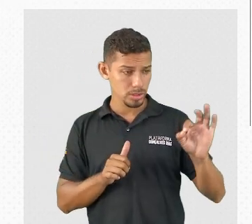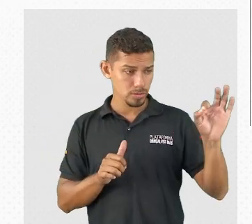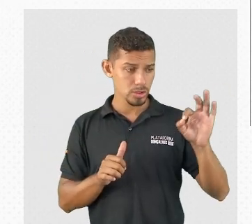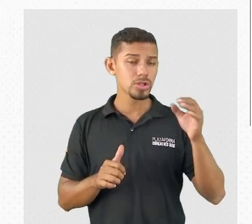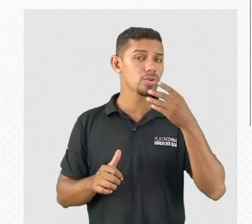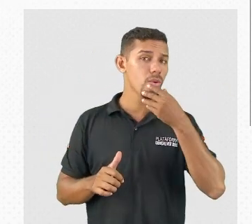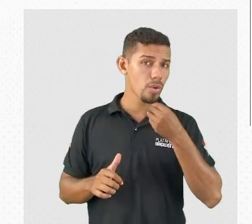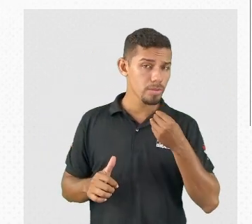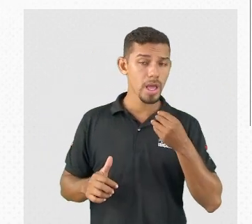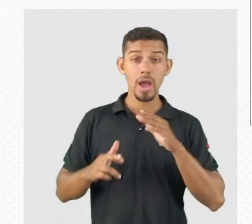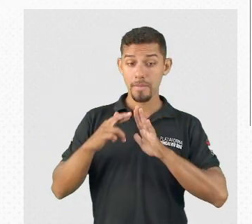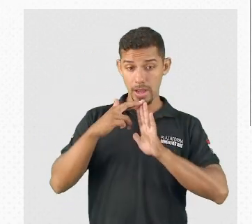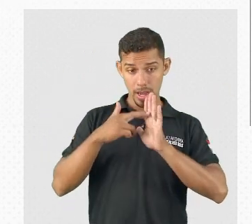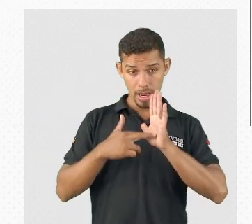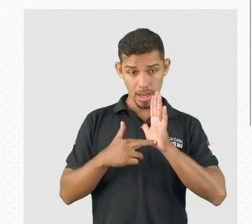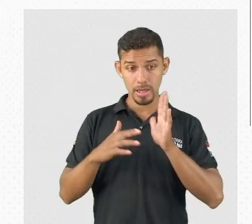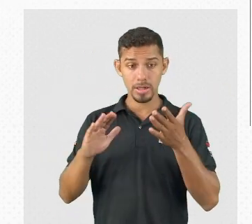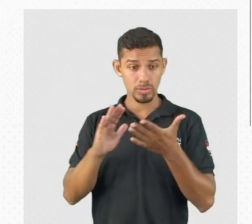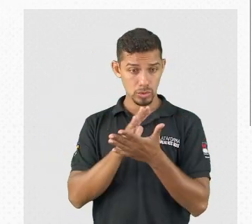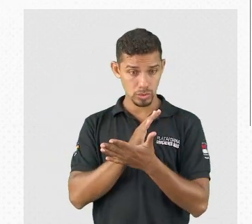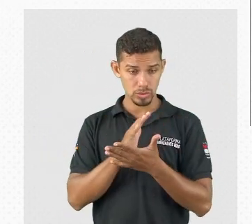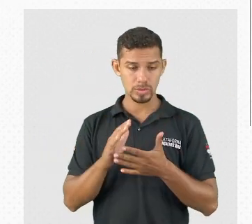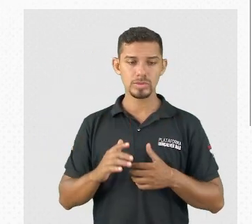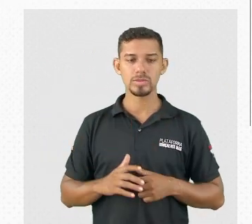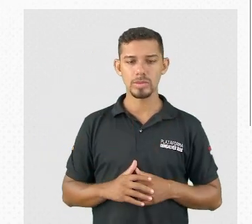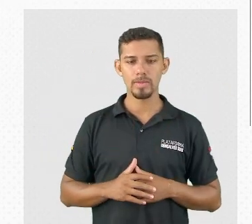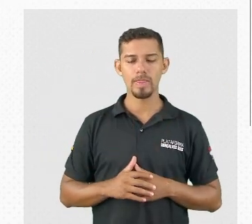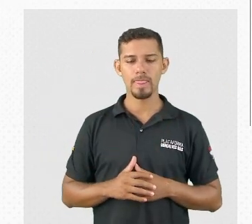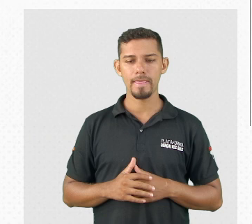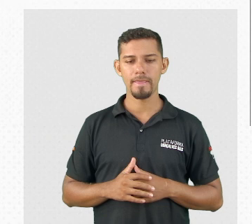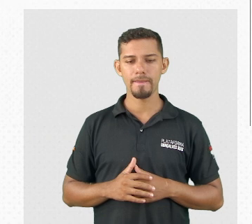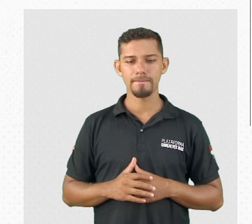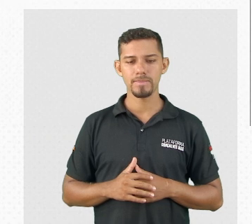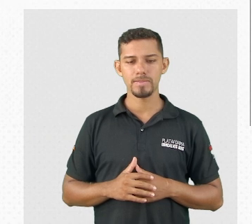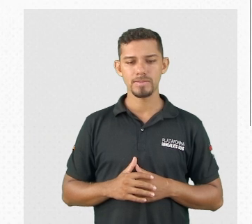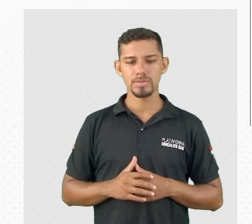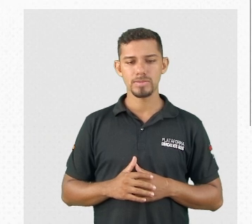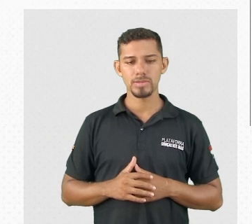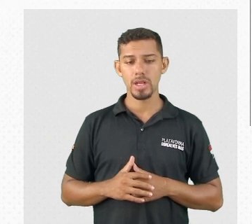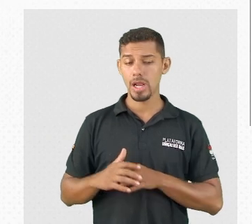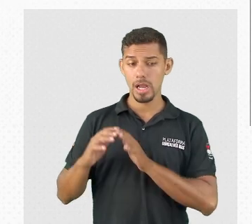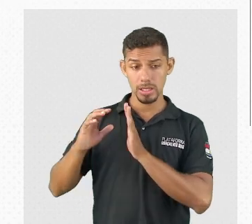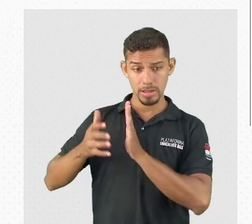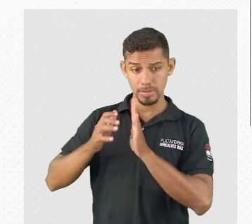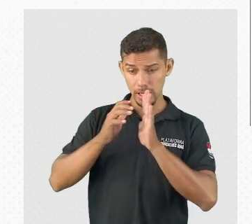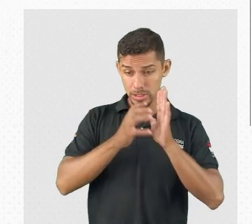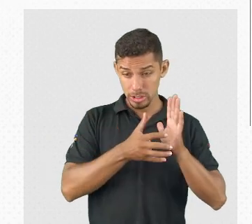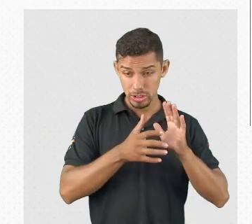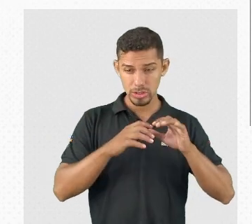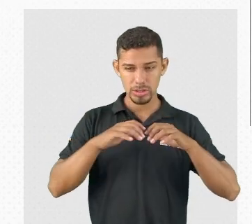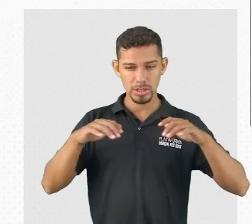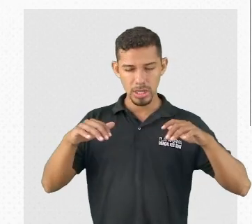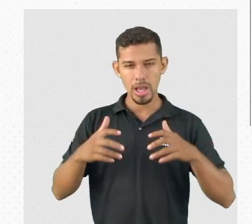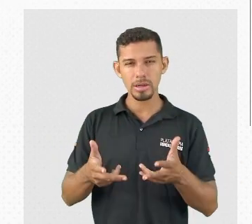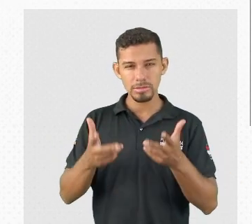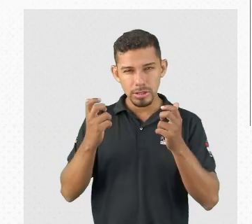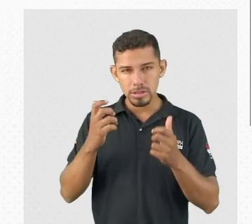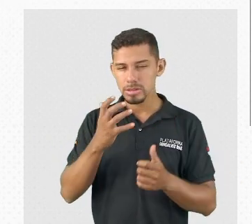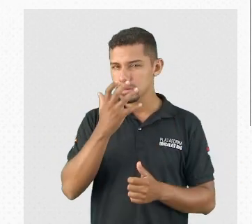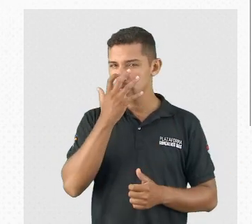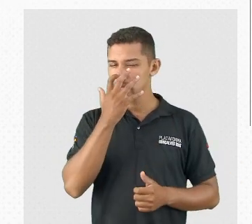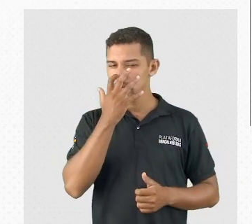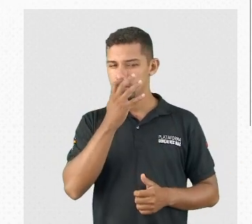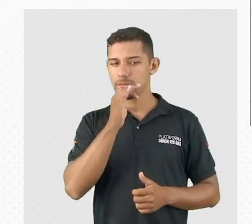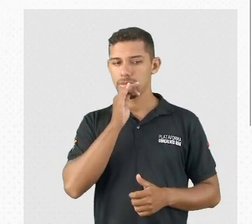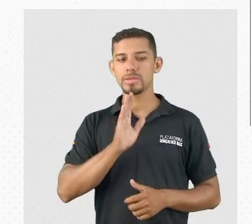é uma regra para alguns partidos. Então, a gente vai ver que cada partido, e isso é importante você notar também quando pensar